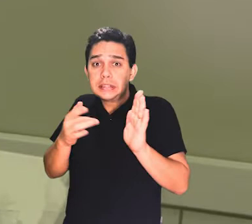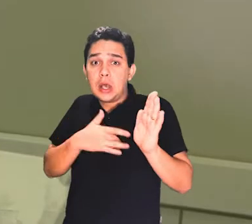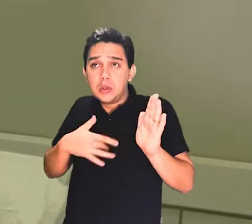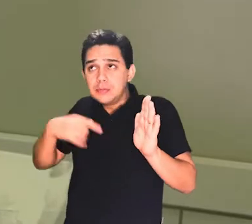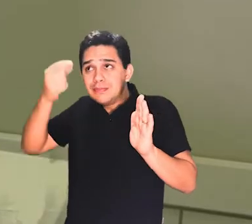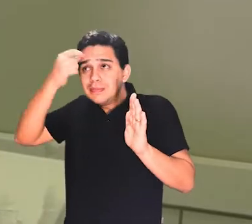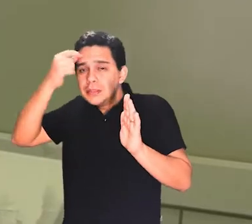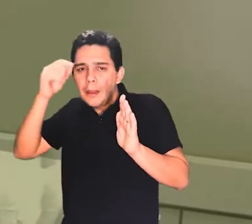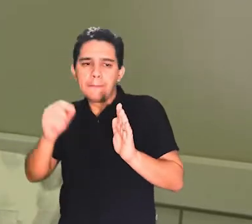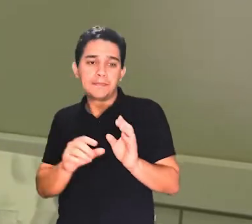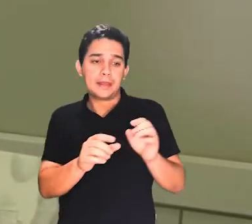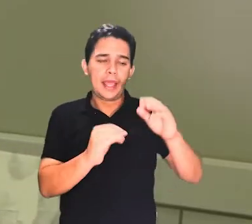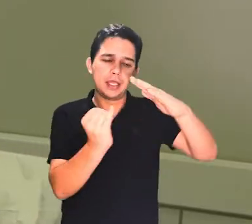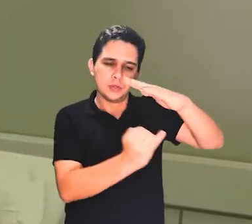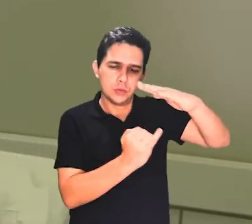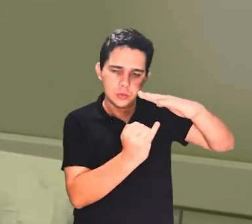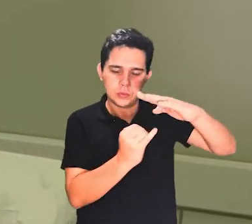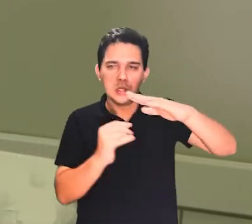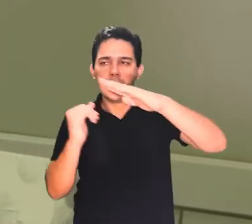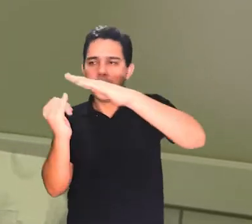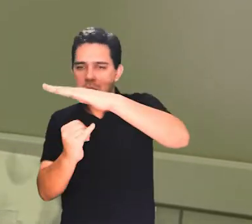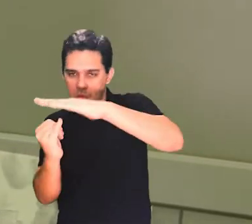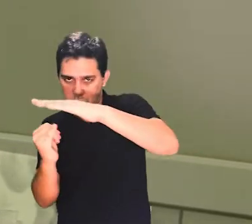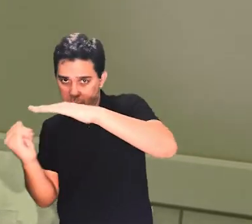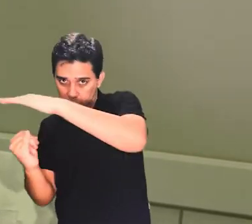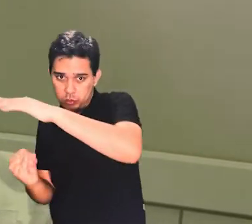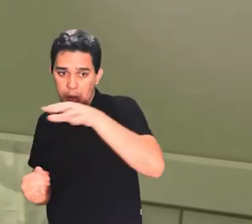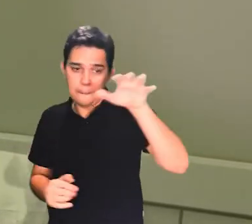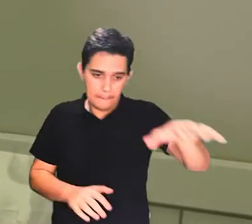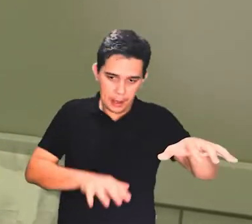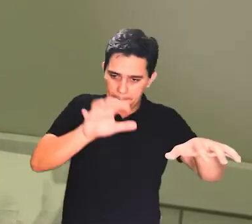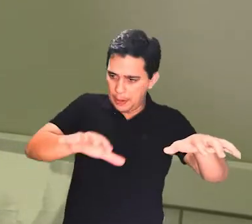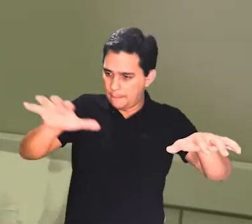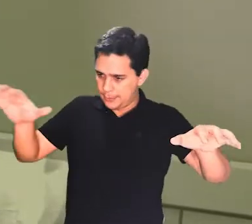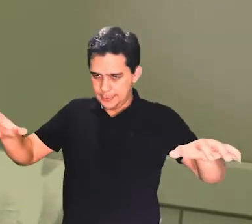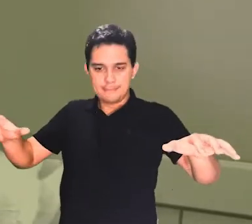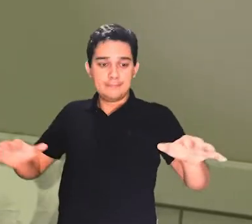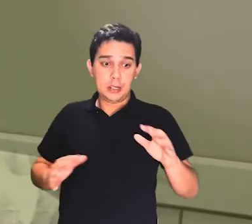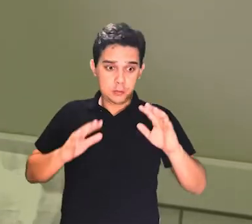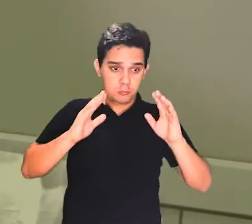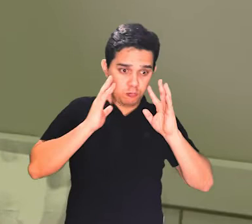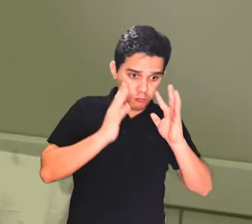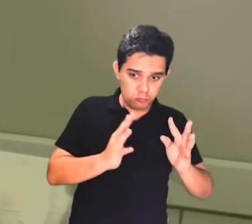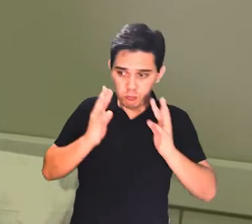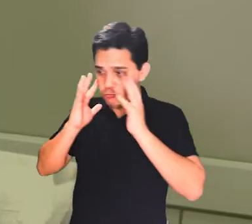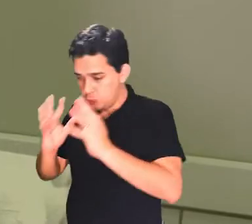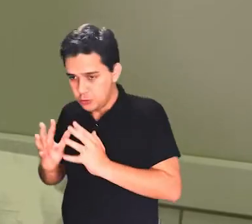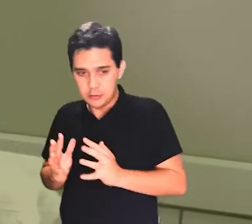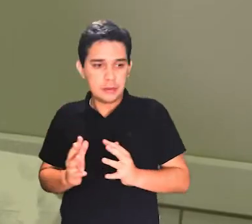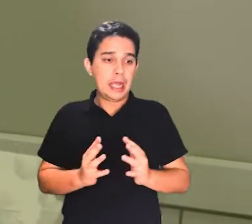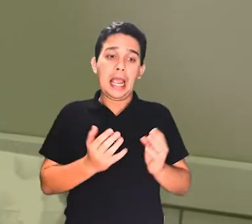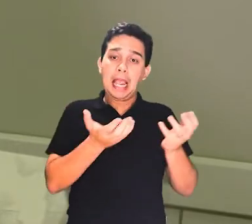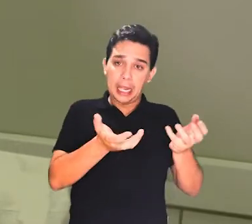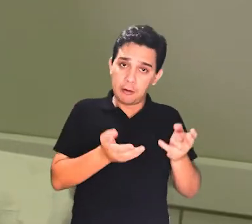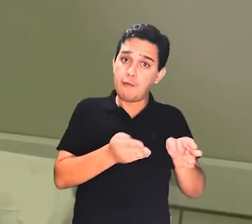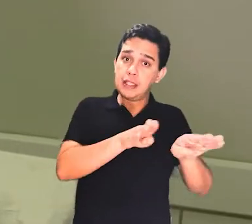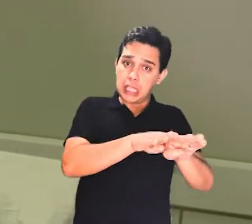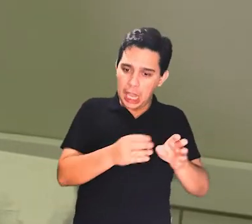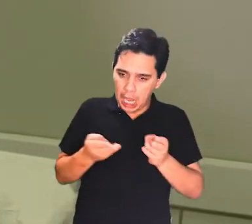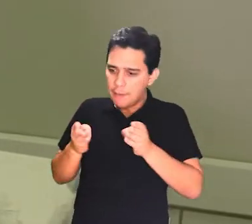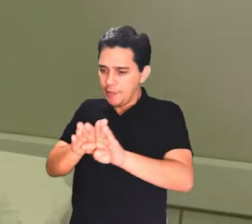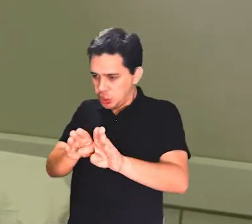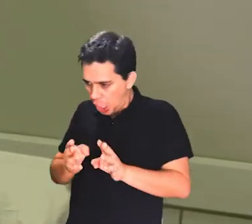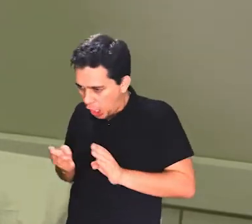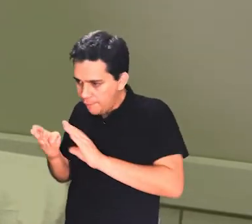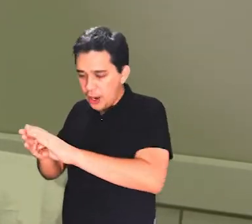nessas instituições que vão ser atacadas, vão ser enfrentadas pela Força-Tarefa agora, num primeiro momento,